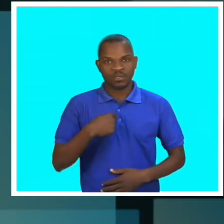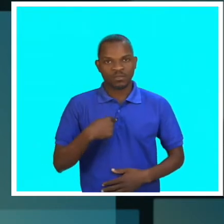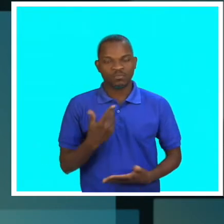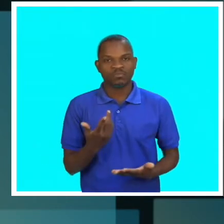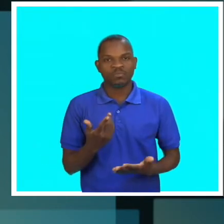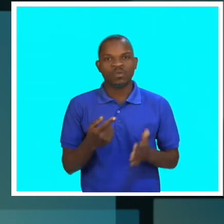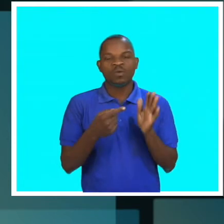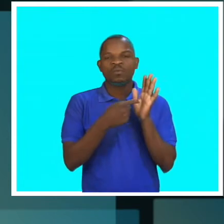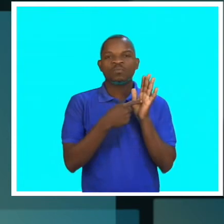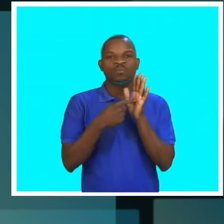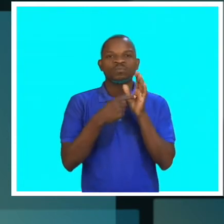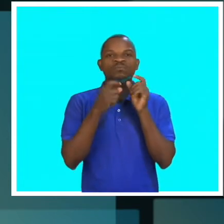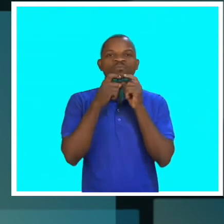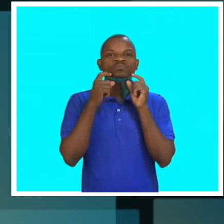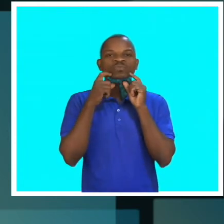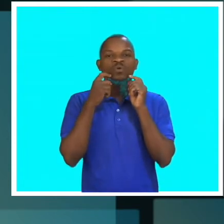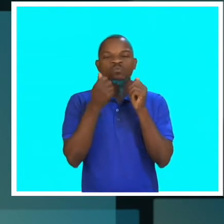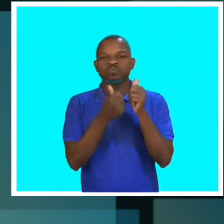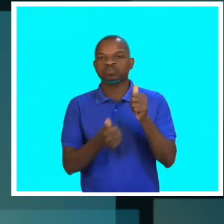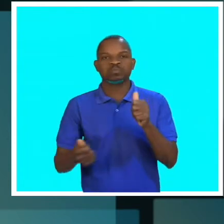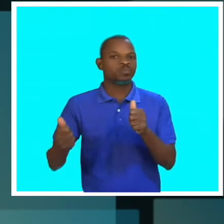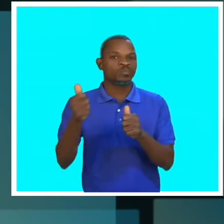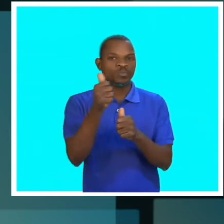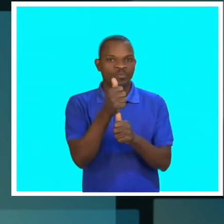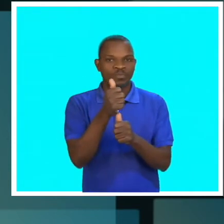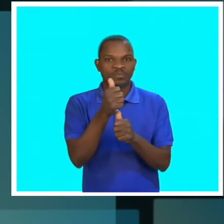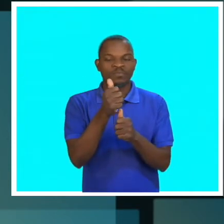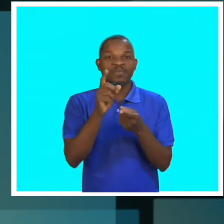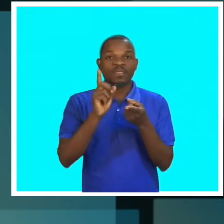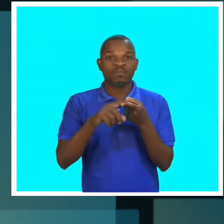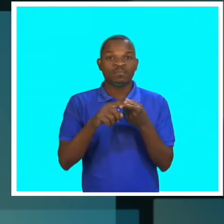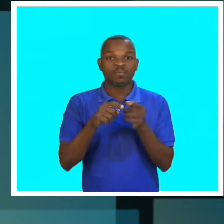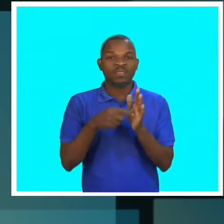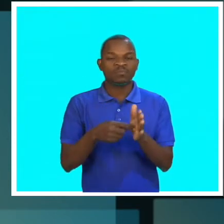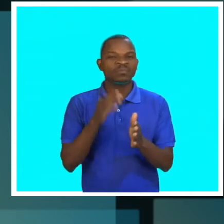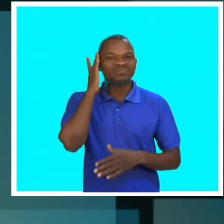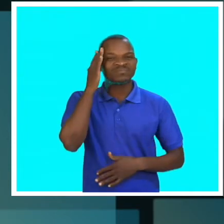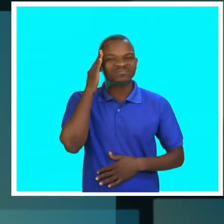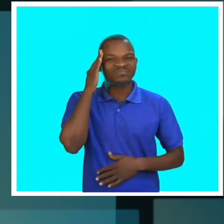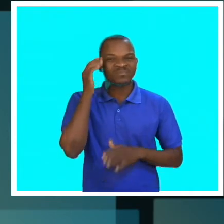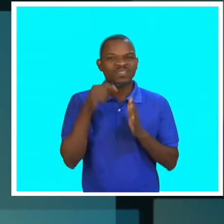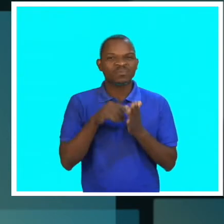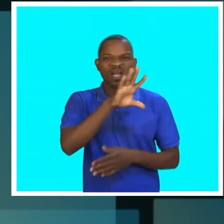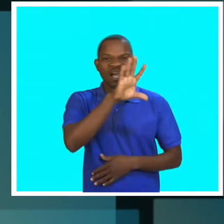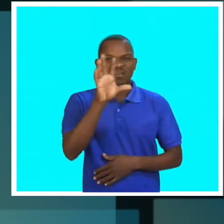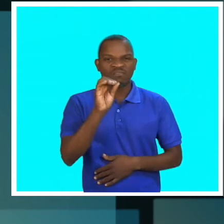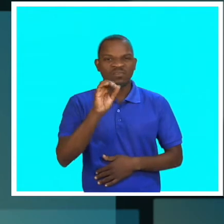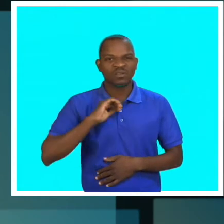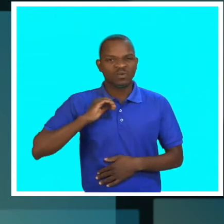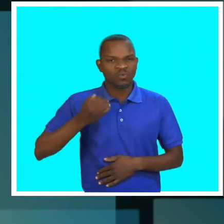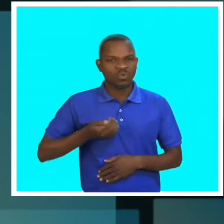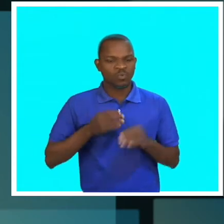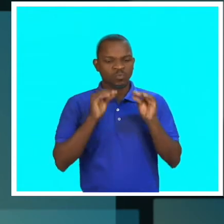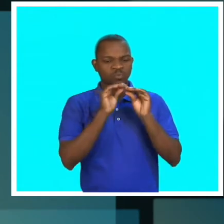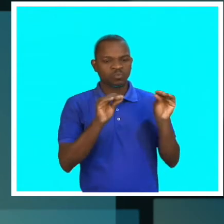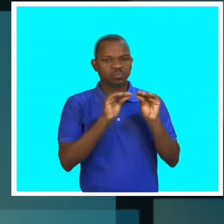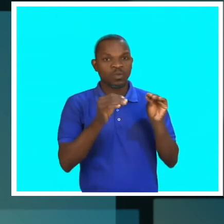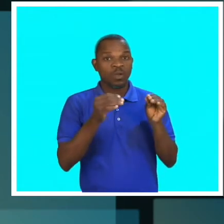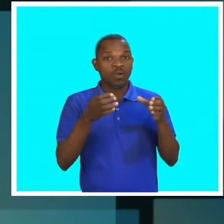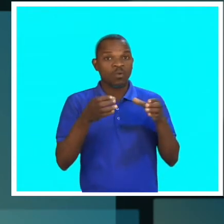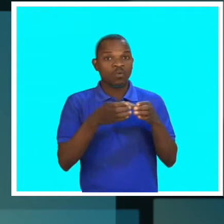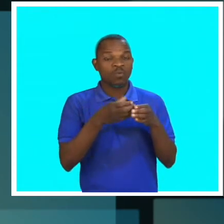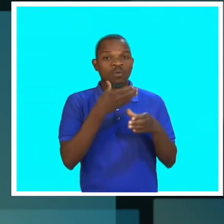colocando o país num patamar um pouco elevado. quando forem a pensar a nível de África, uma mulher que treina uma equipa masculina